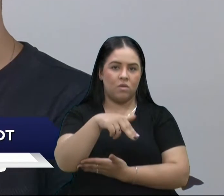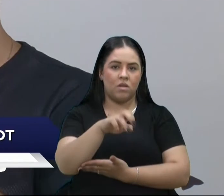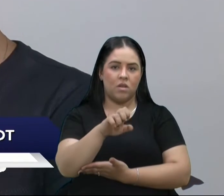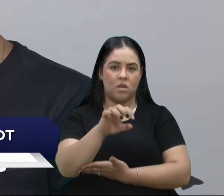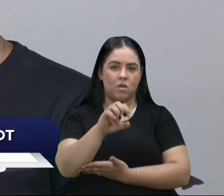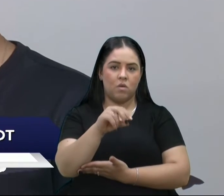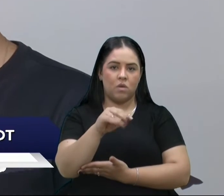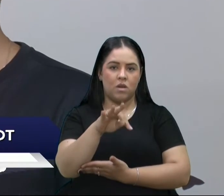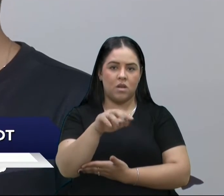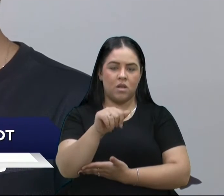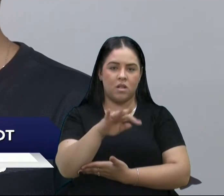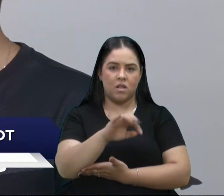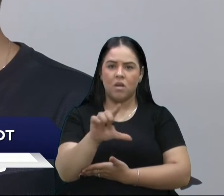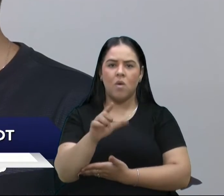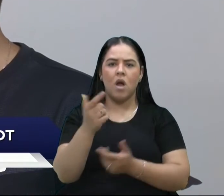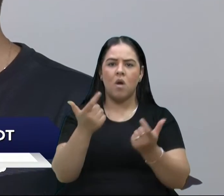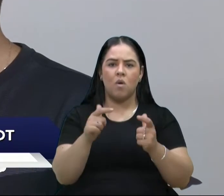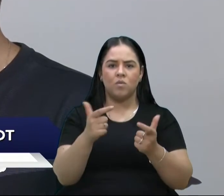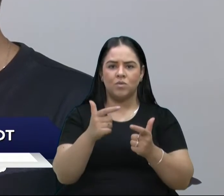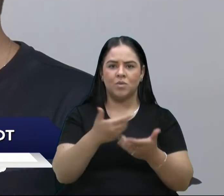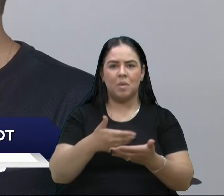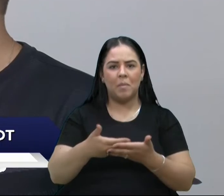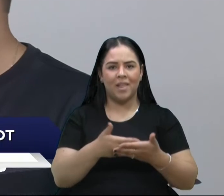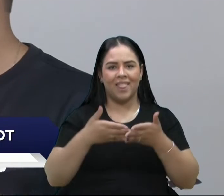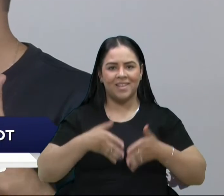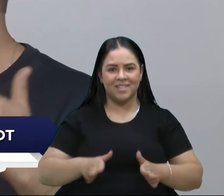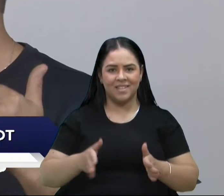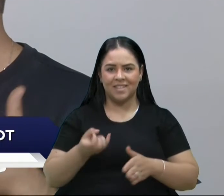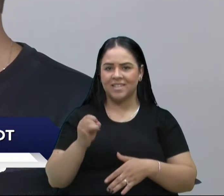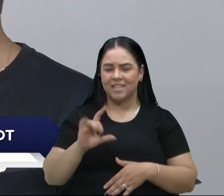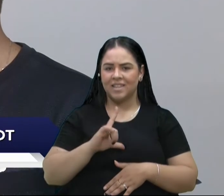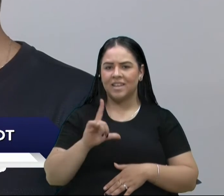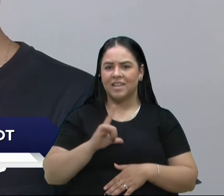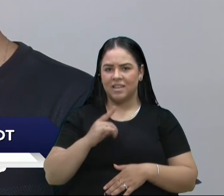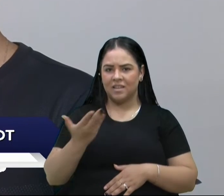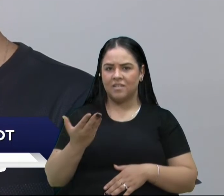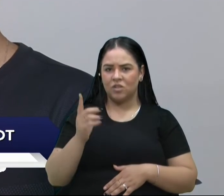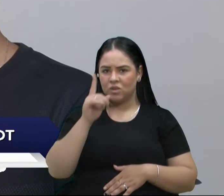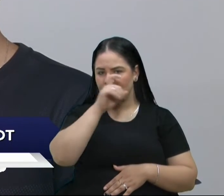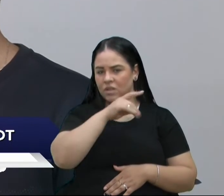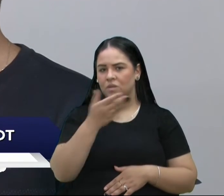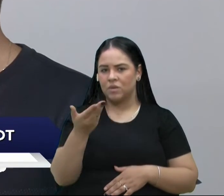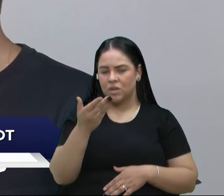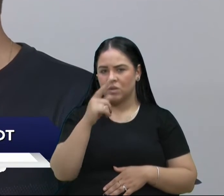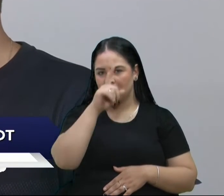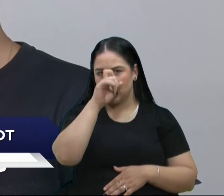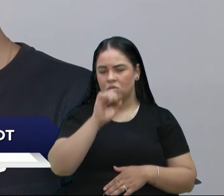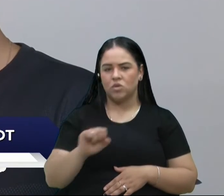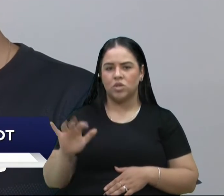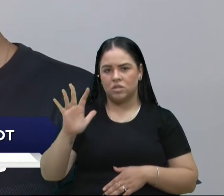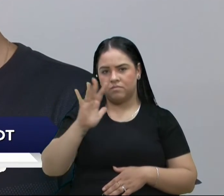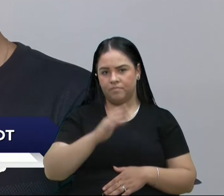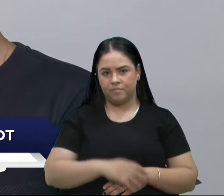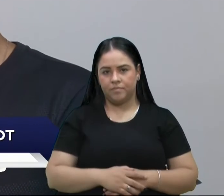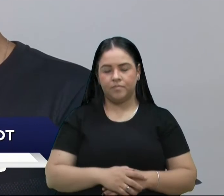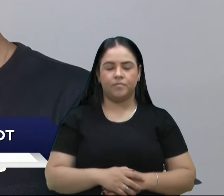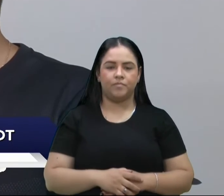Né? Aonde que as mães vão ganhar os bebês? Né? Se já está superlotado o anel natal do Hospital Geral.